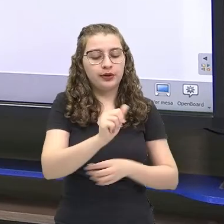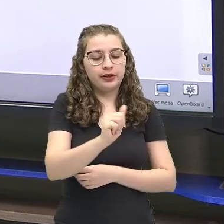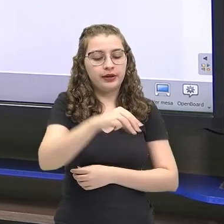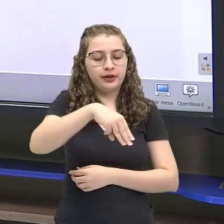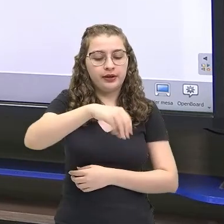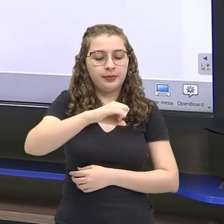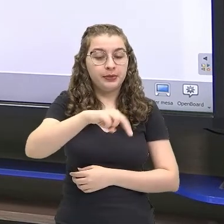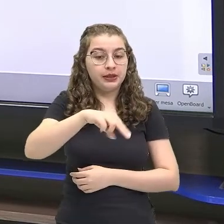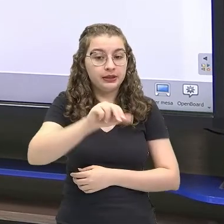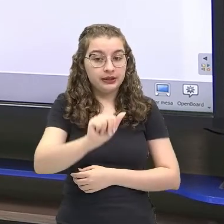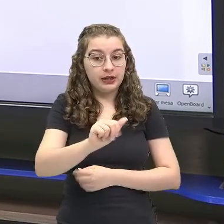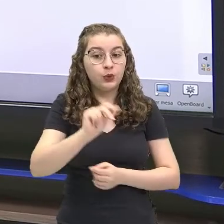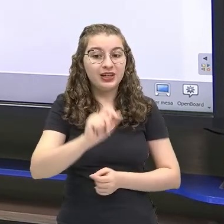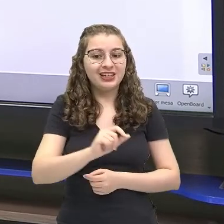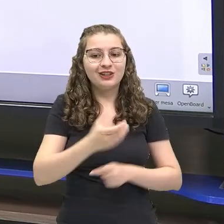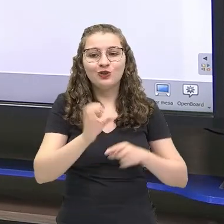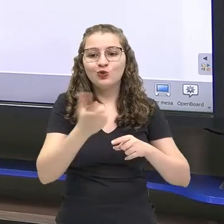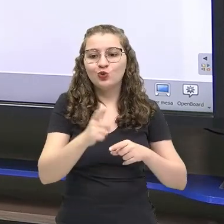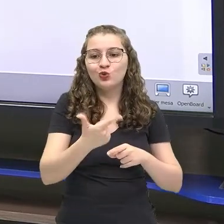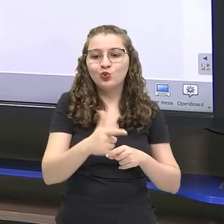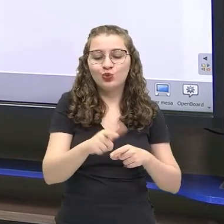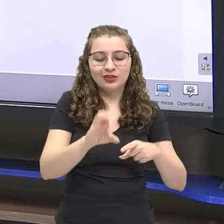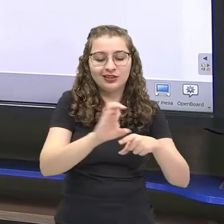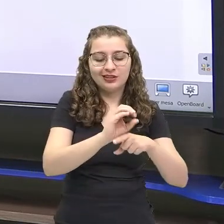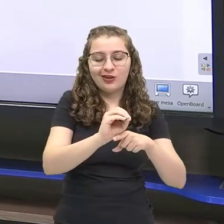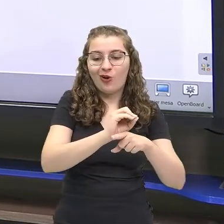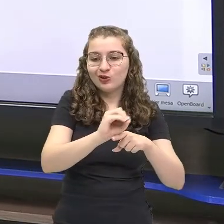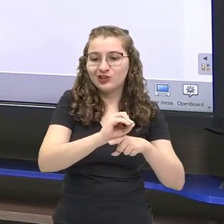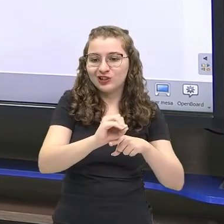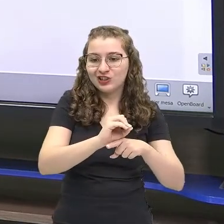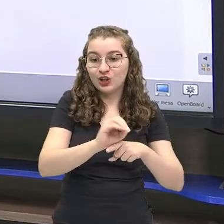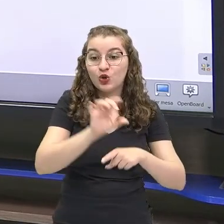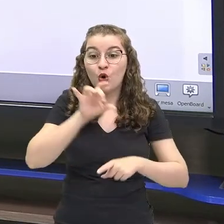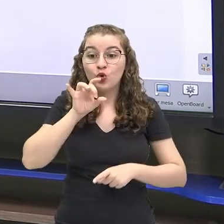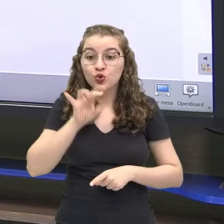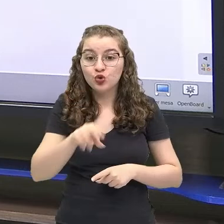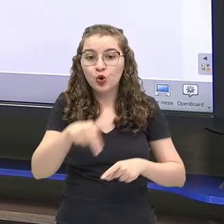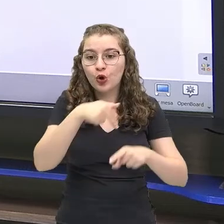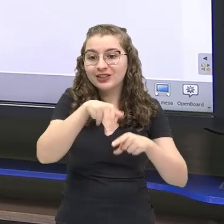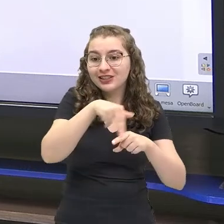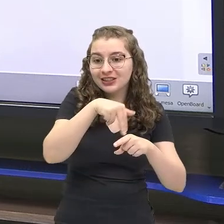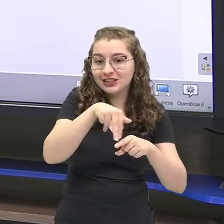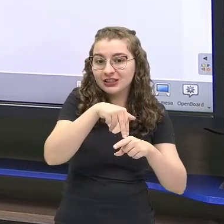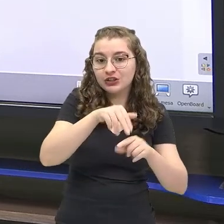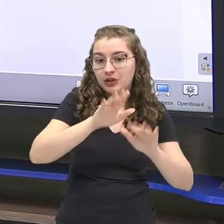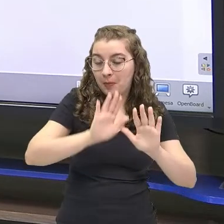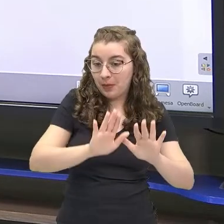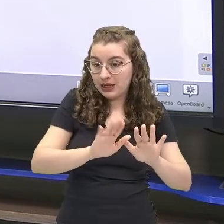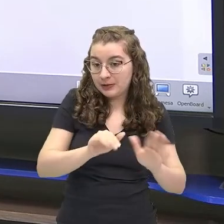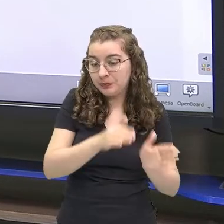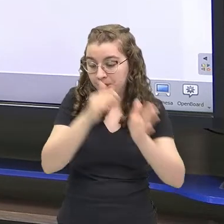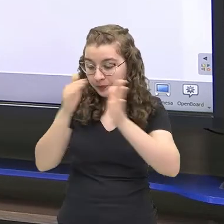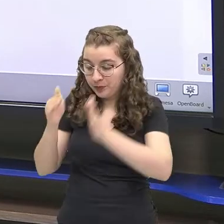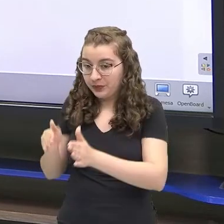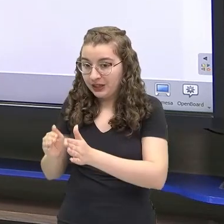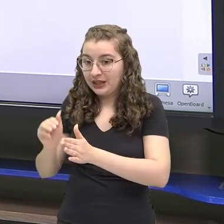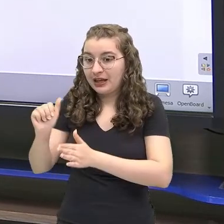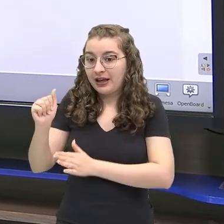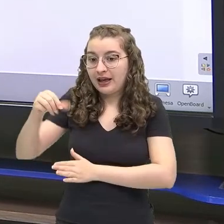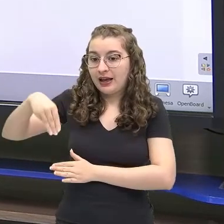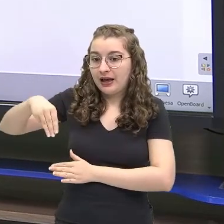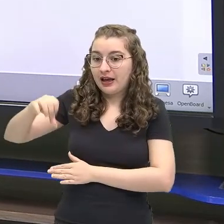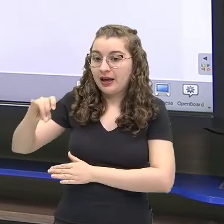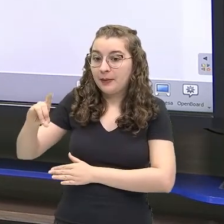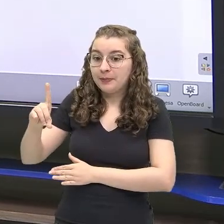tem oxigênio, só tem o nitrogênio. A amida é diferente. Na amida tem